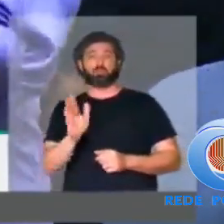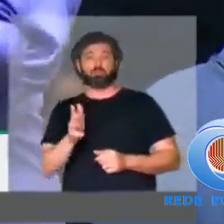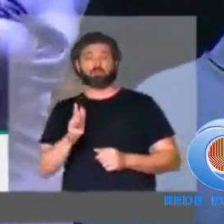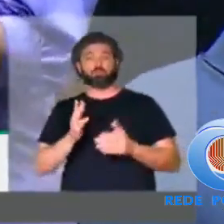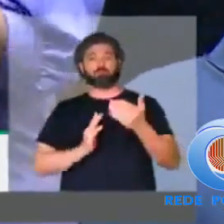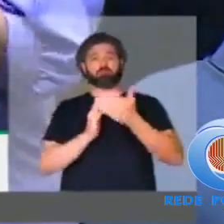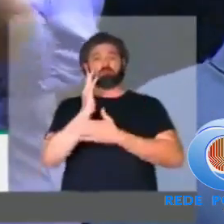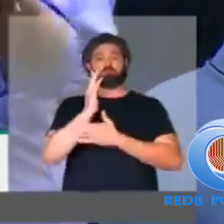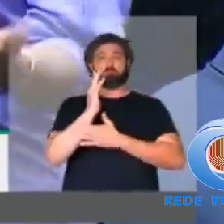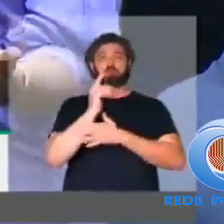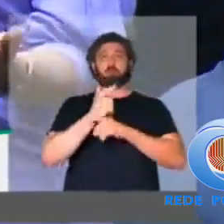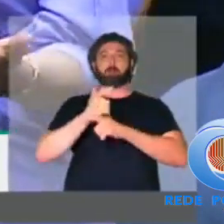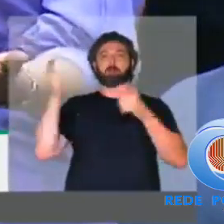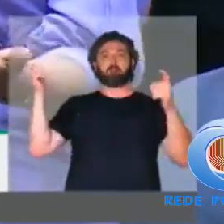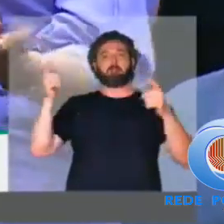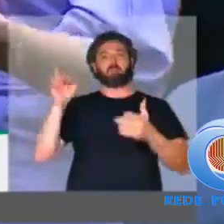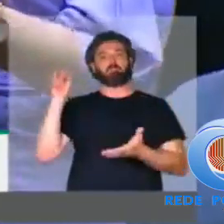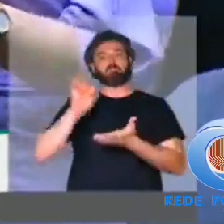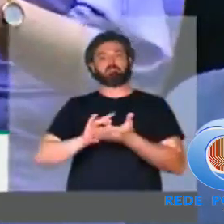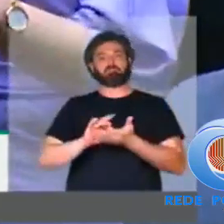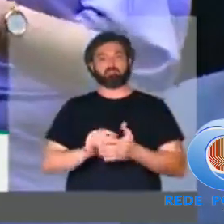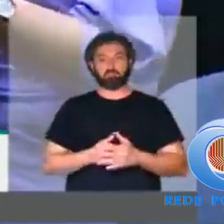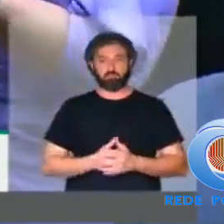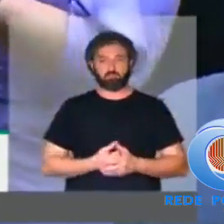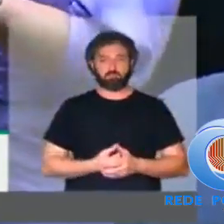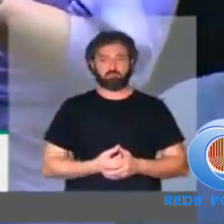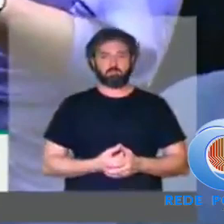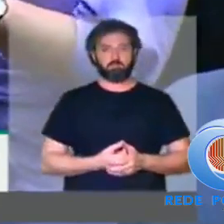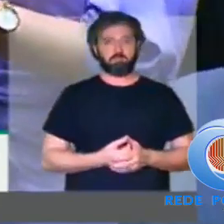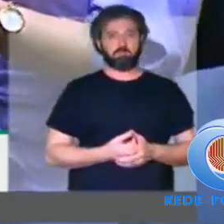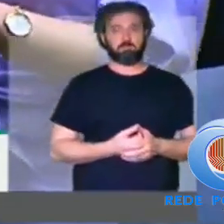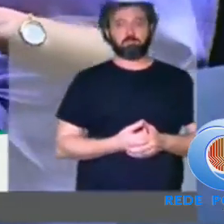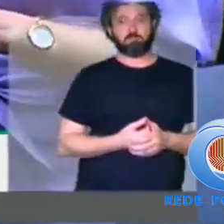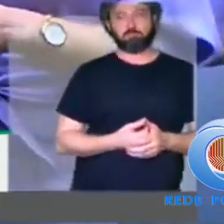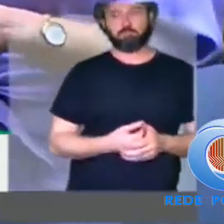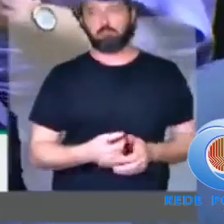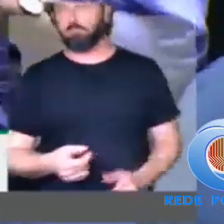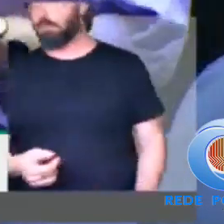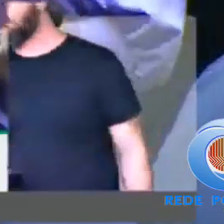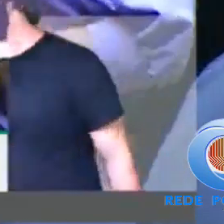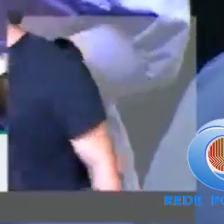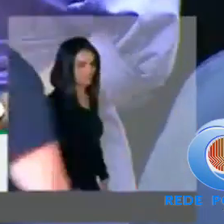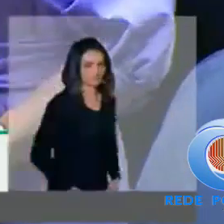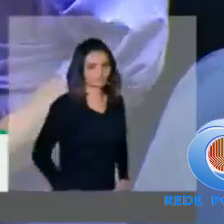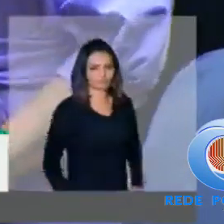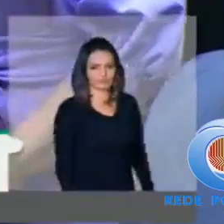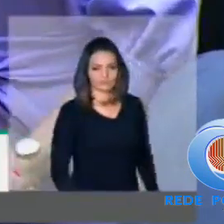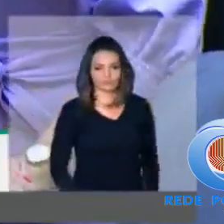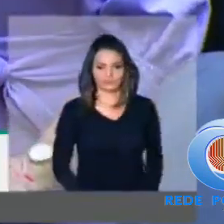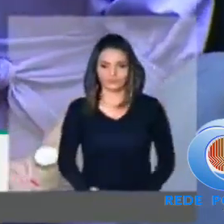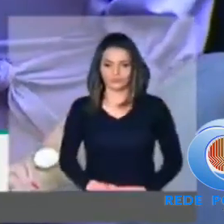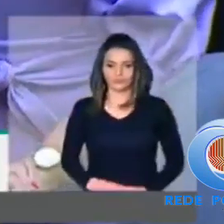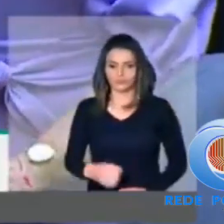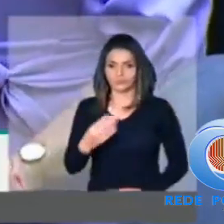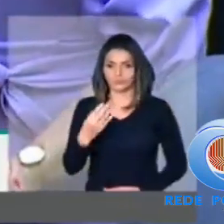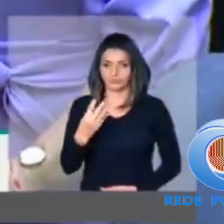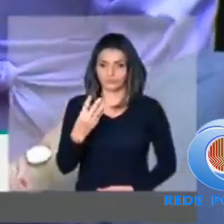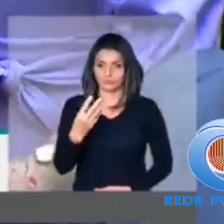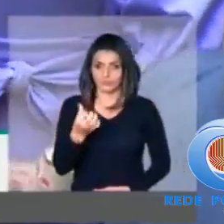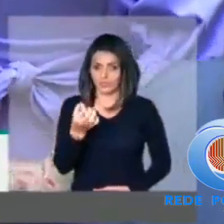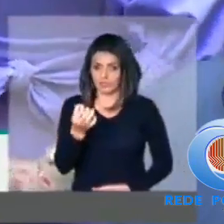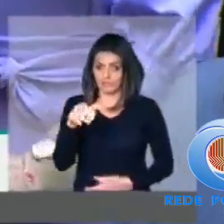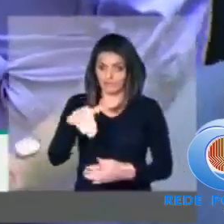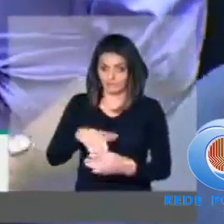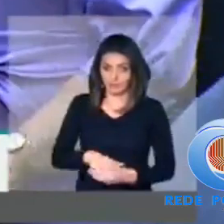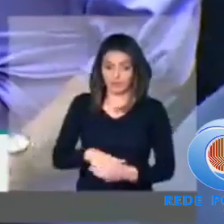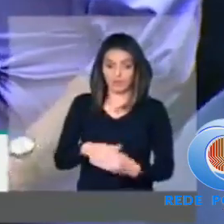uma aprovação maiúscula com mais de 370 votos. Então é com esse mesmo sentimento